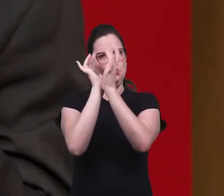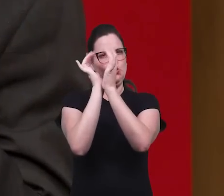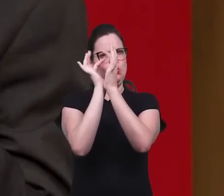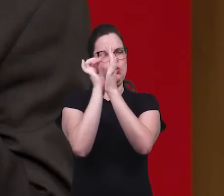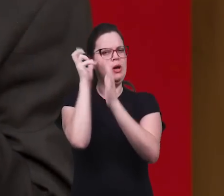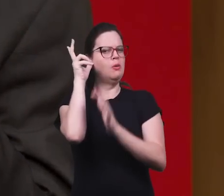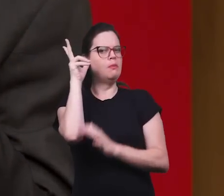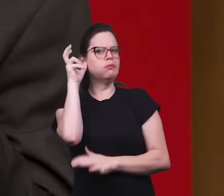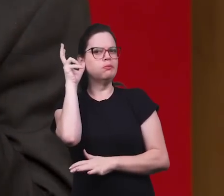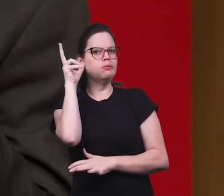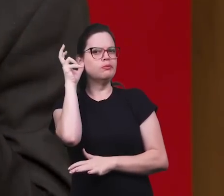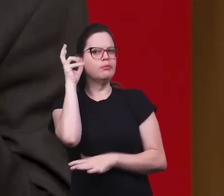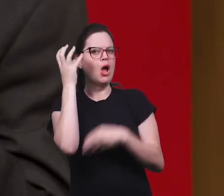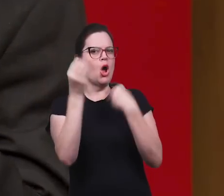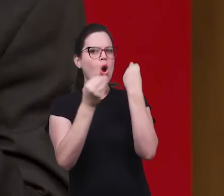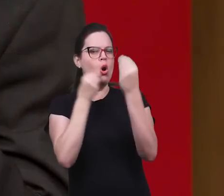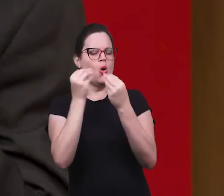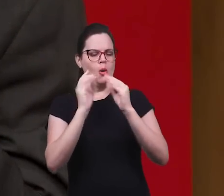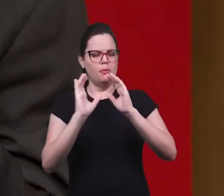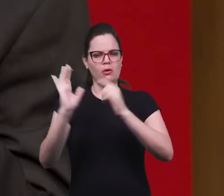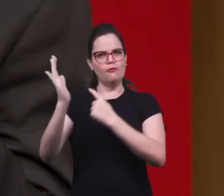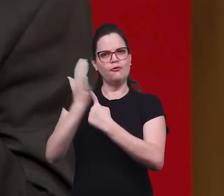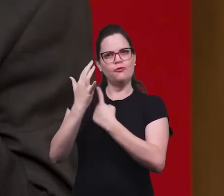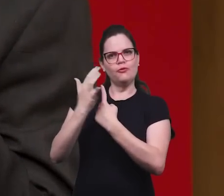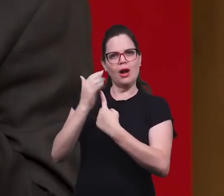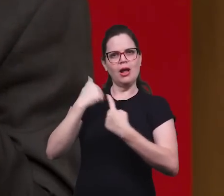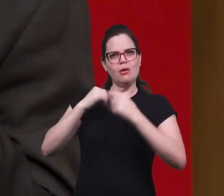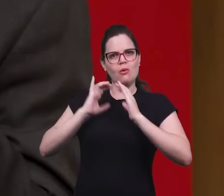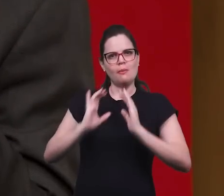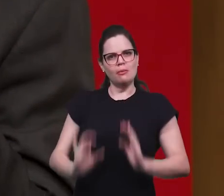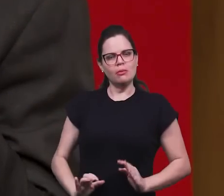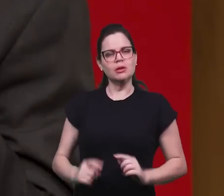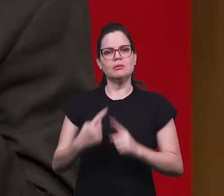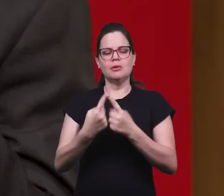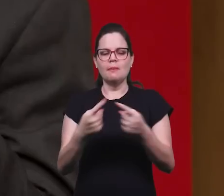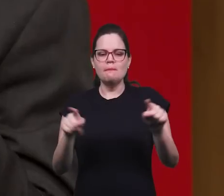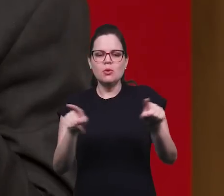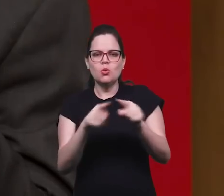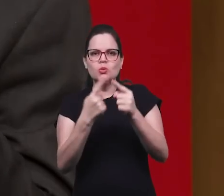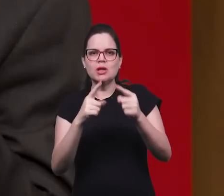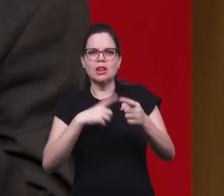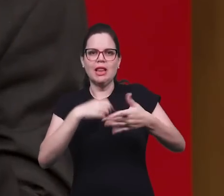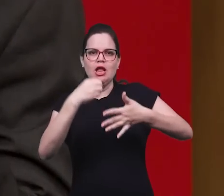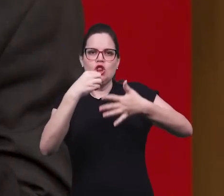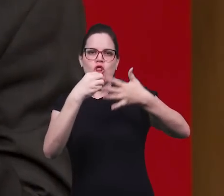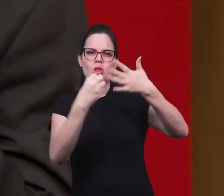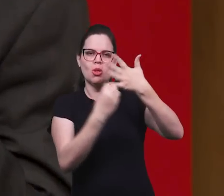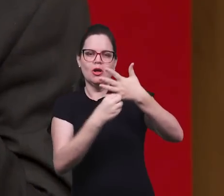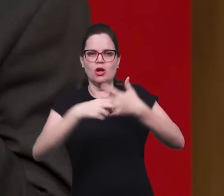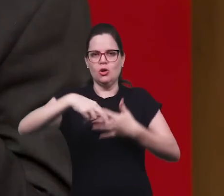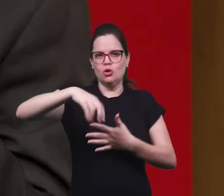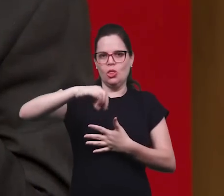humano, influenciam o comportamento das pessoas, aspectos que dizem respeito à socialização